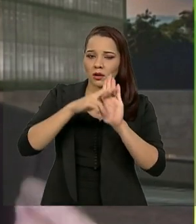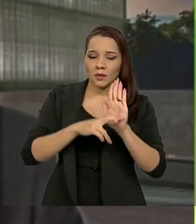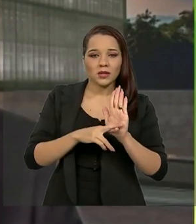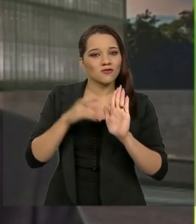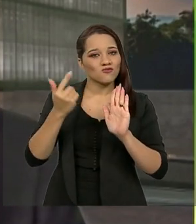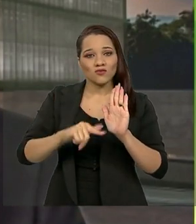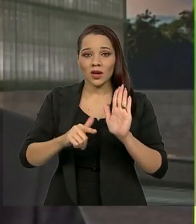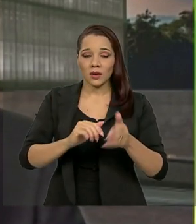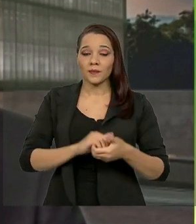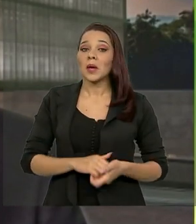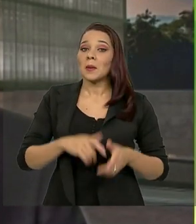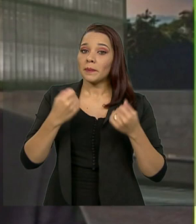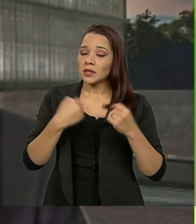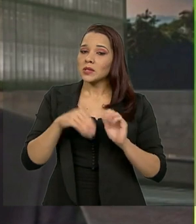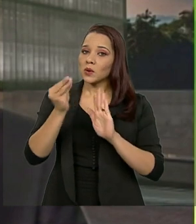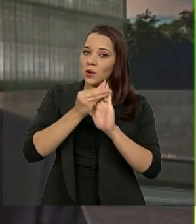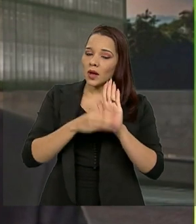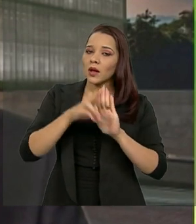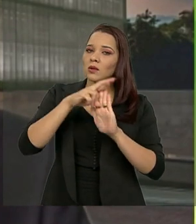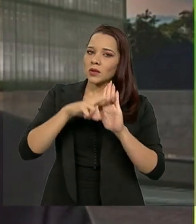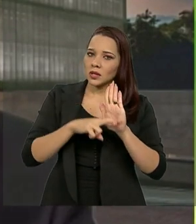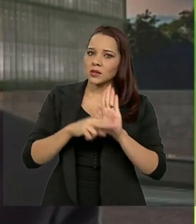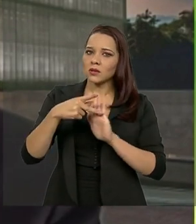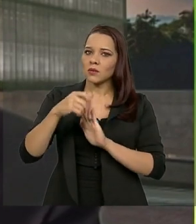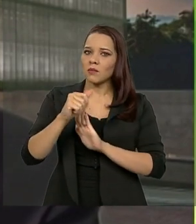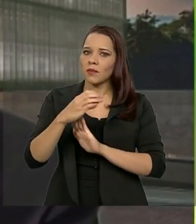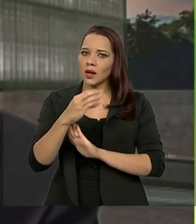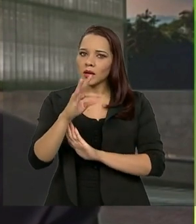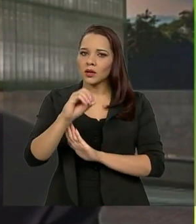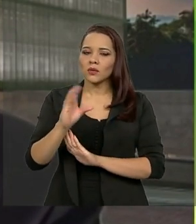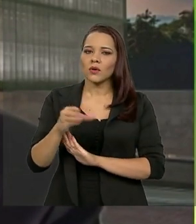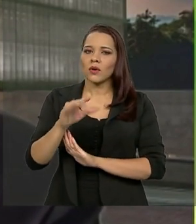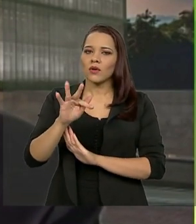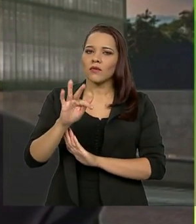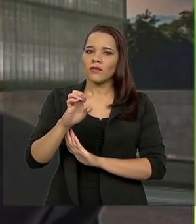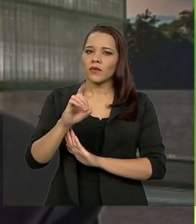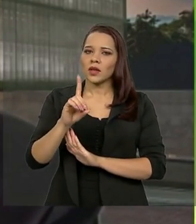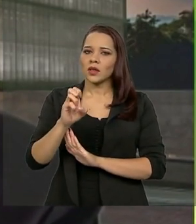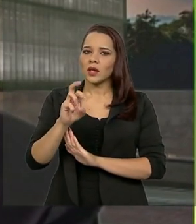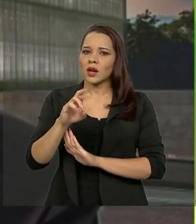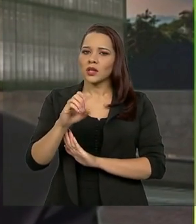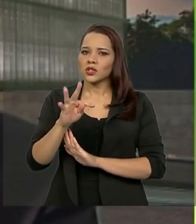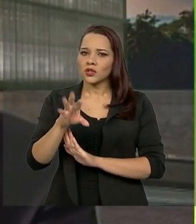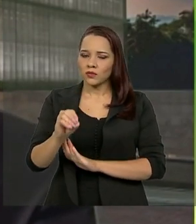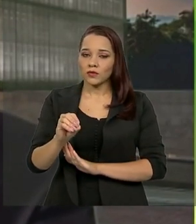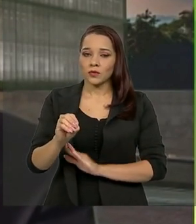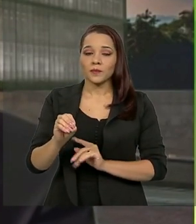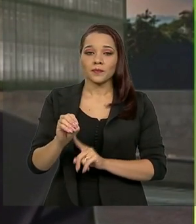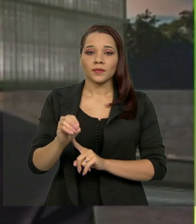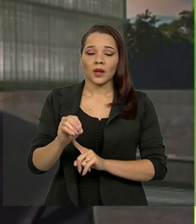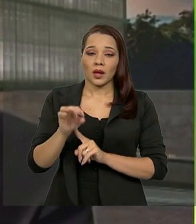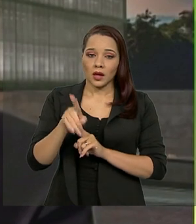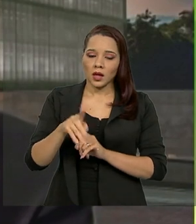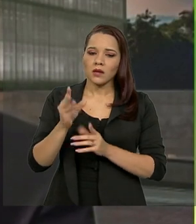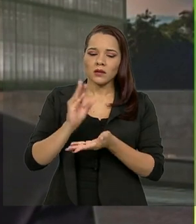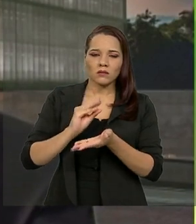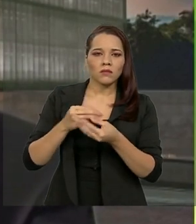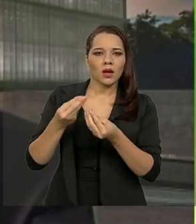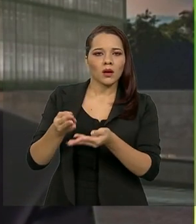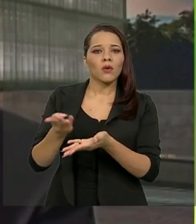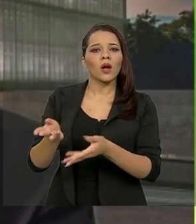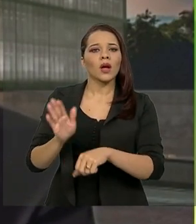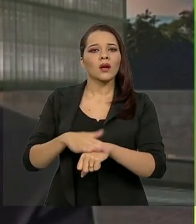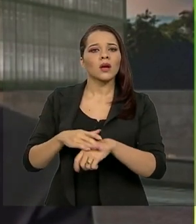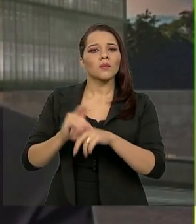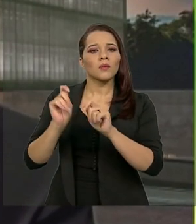Nós precisamos regulamentar o Pacto Federativo e atribuindo através dele as competências,